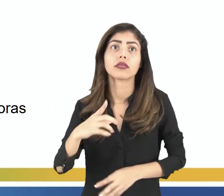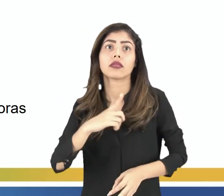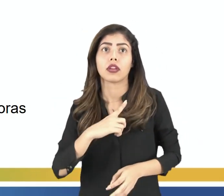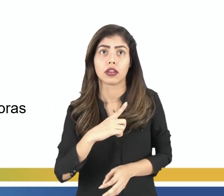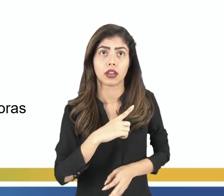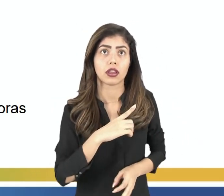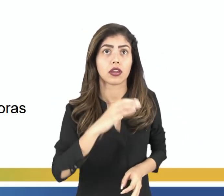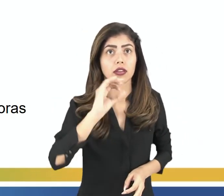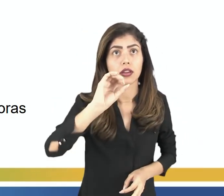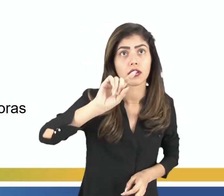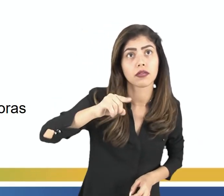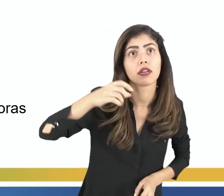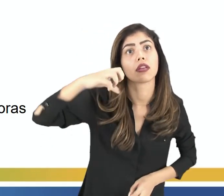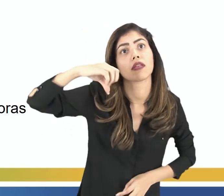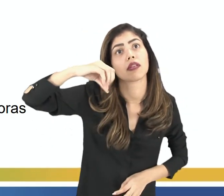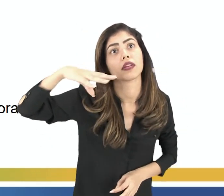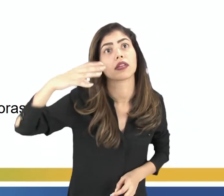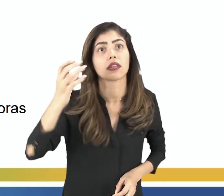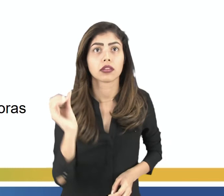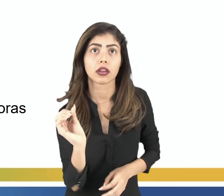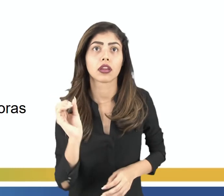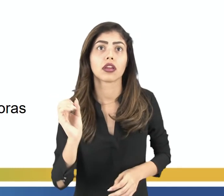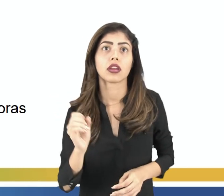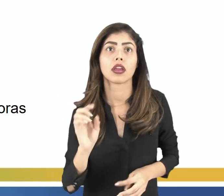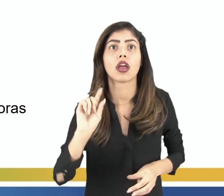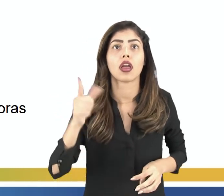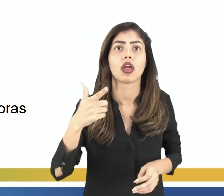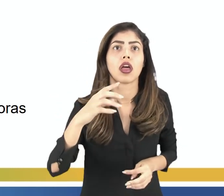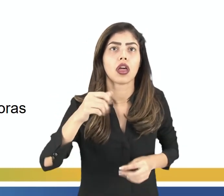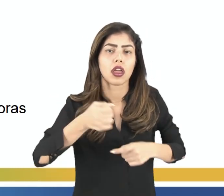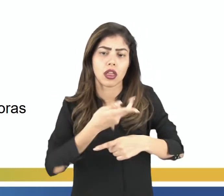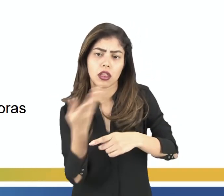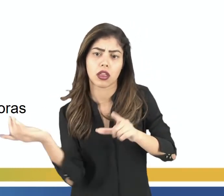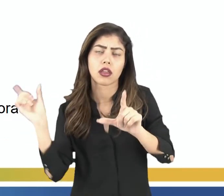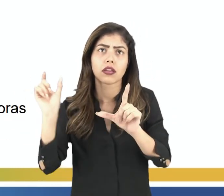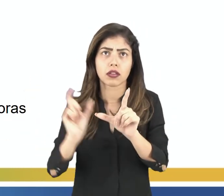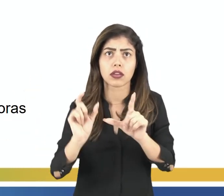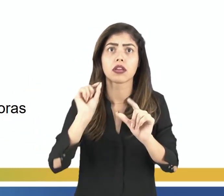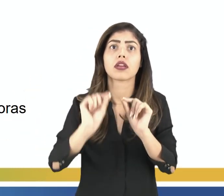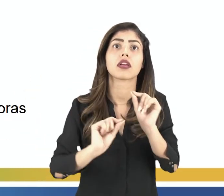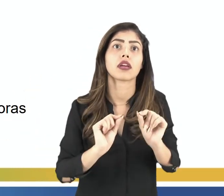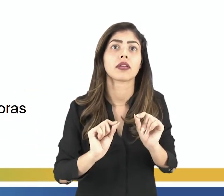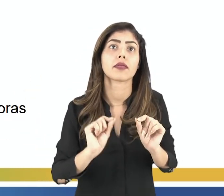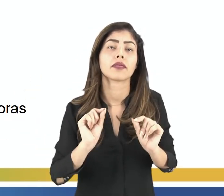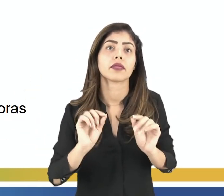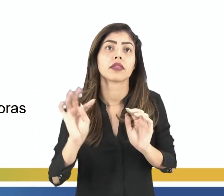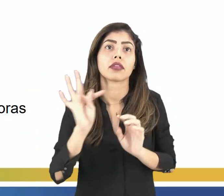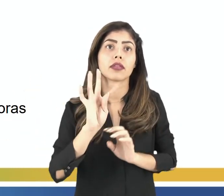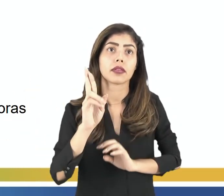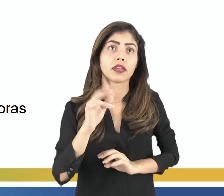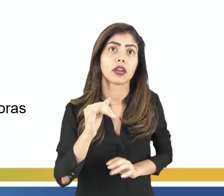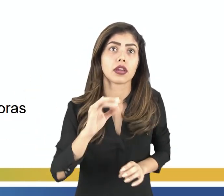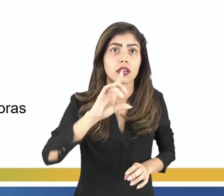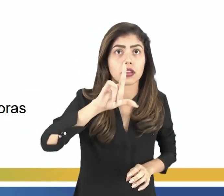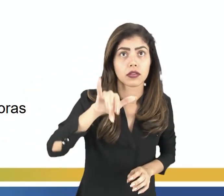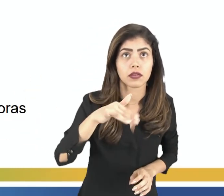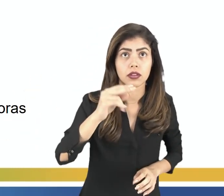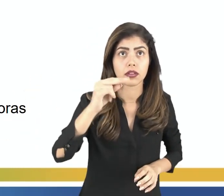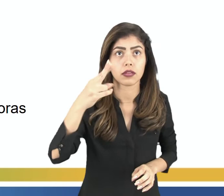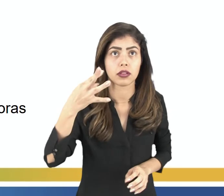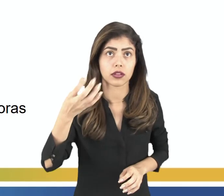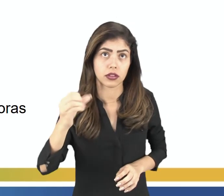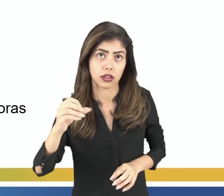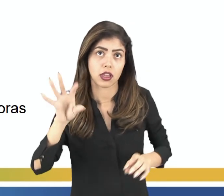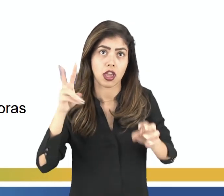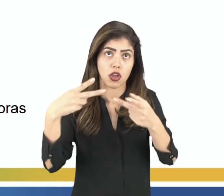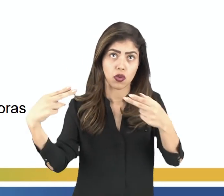0,96 elevado a T. Log de 1/4 é igual a quem? T vezes log, dentro do parênteses, 0,96, que é